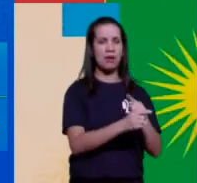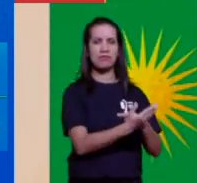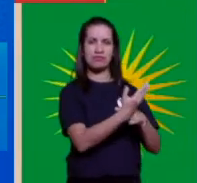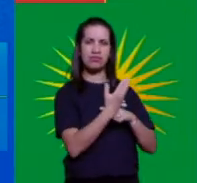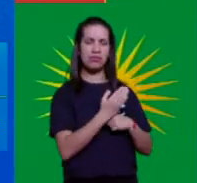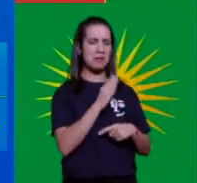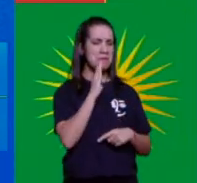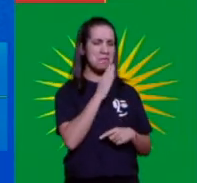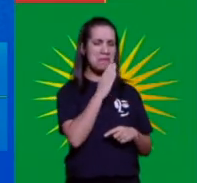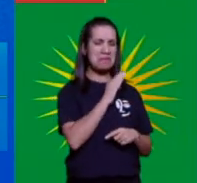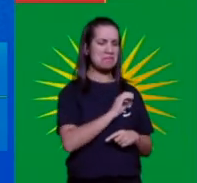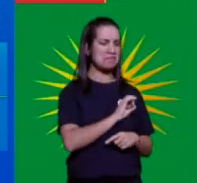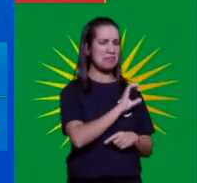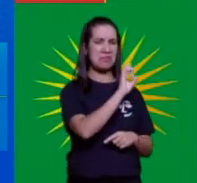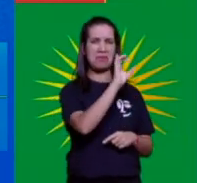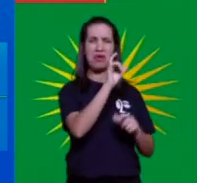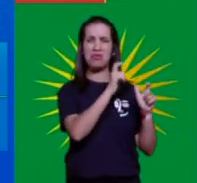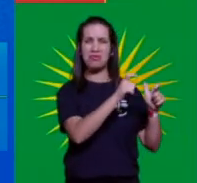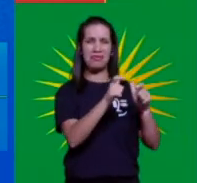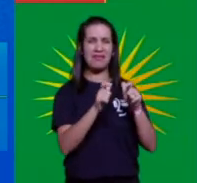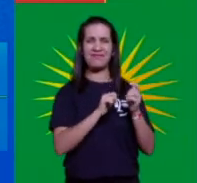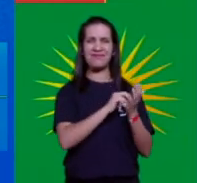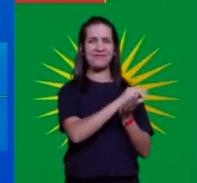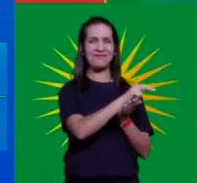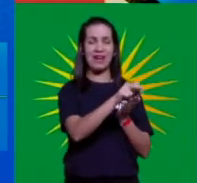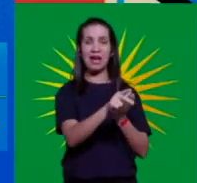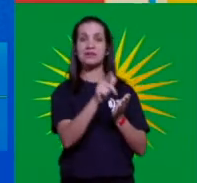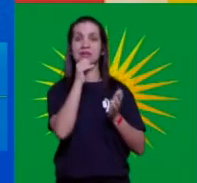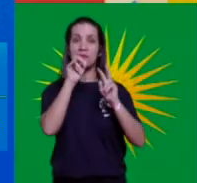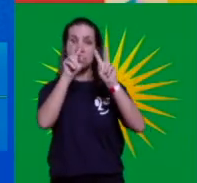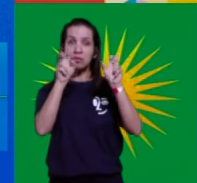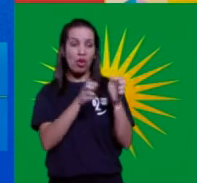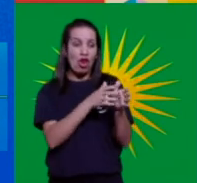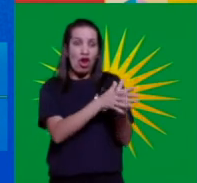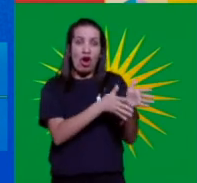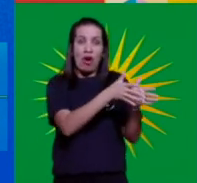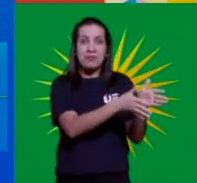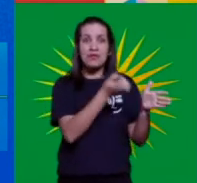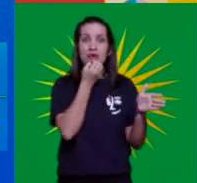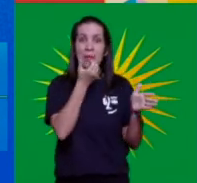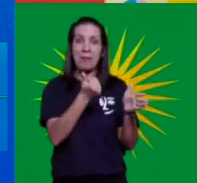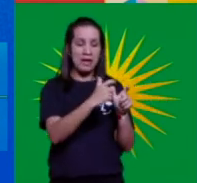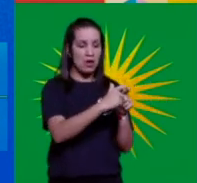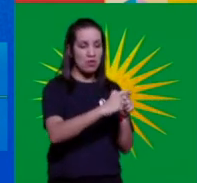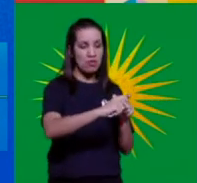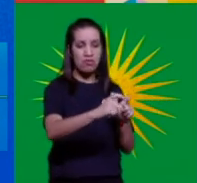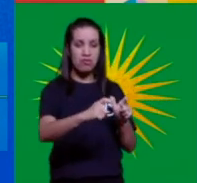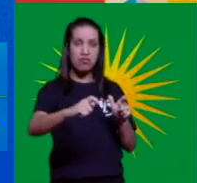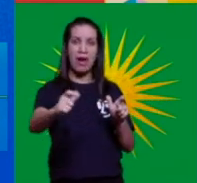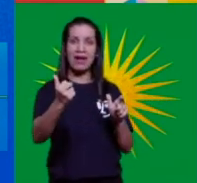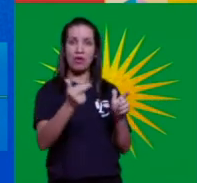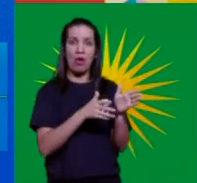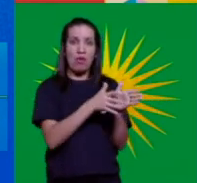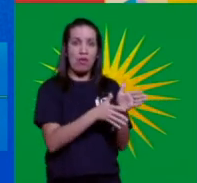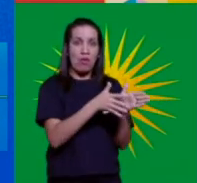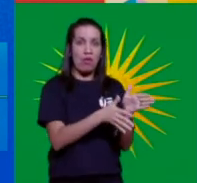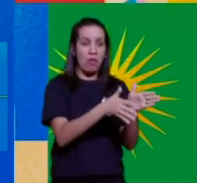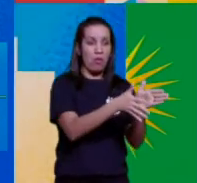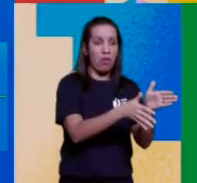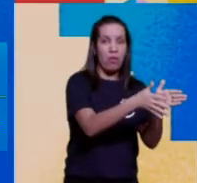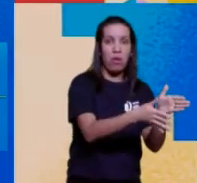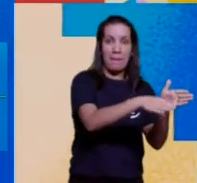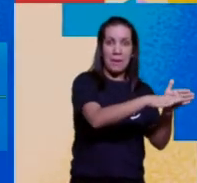de Norte a Sul, aderindo à Locomotiva do Bem. Até já foi convocada, os trilhos estão passando, o vagão tá parando